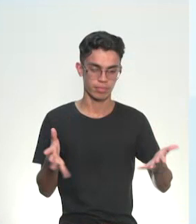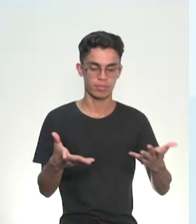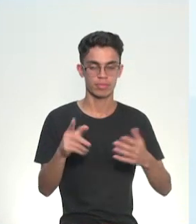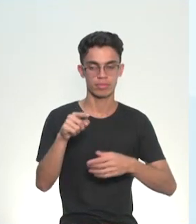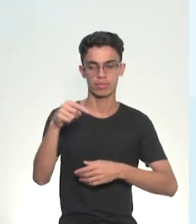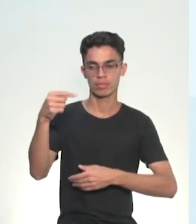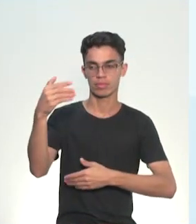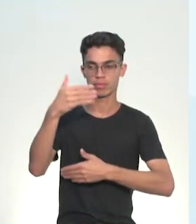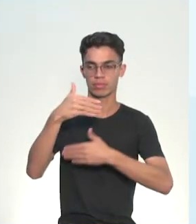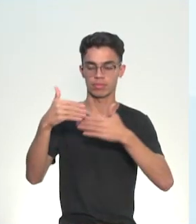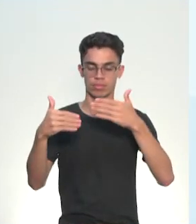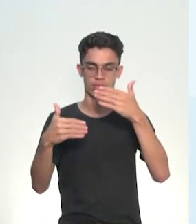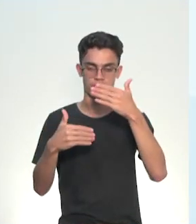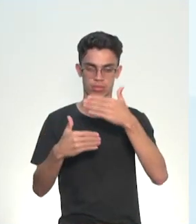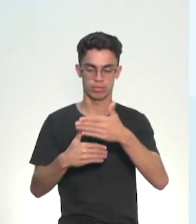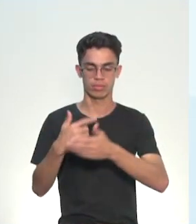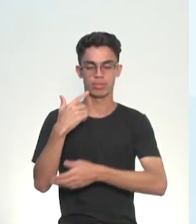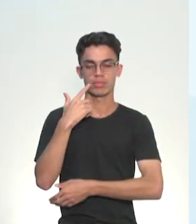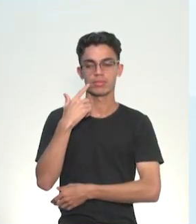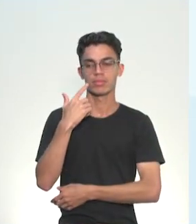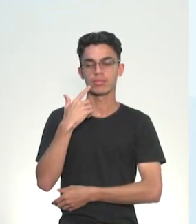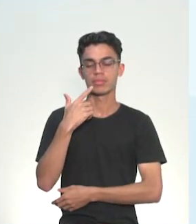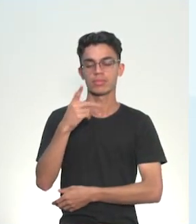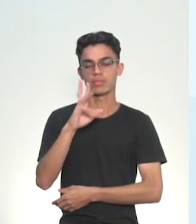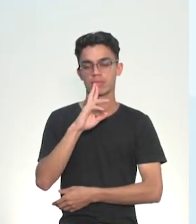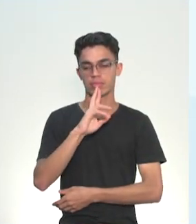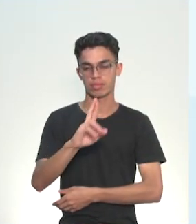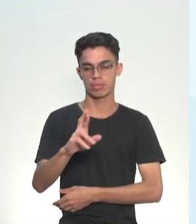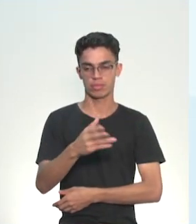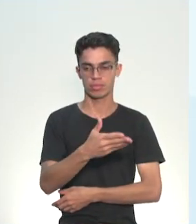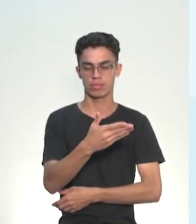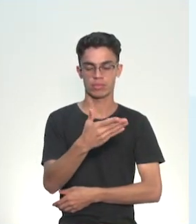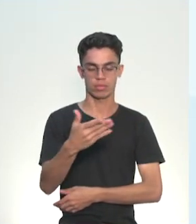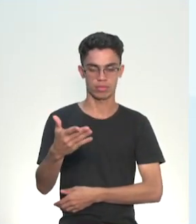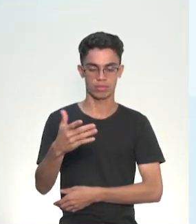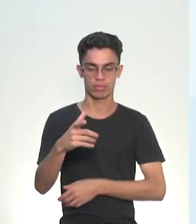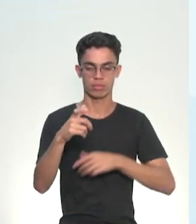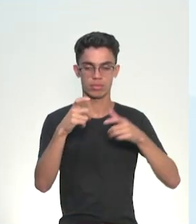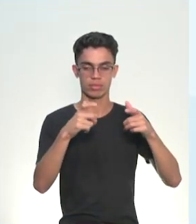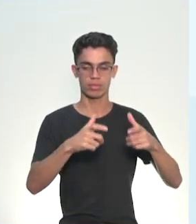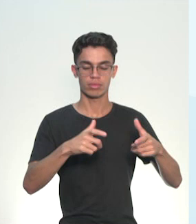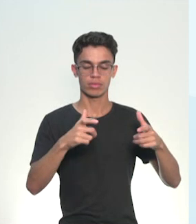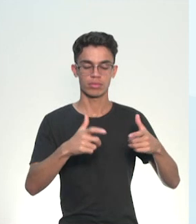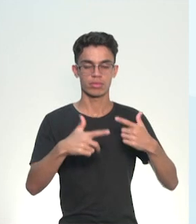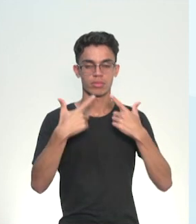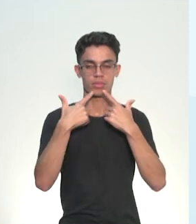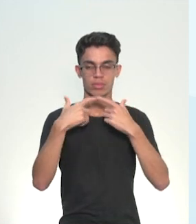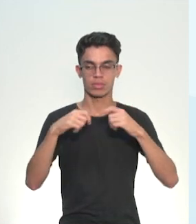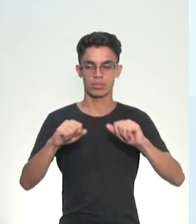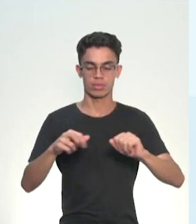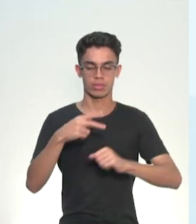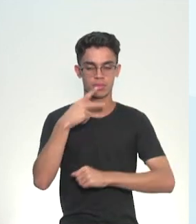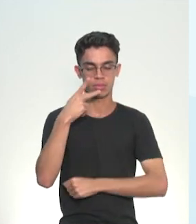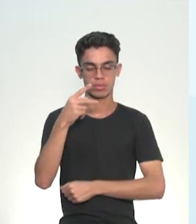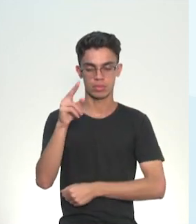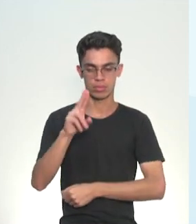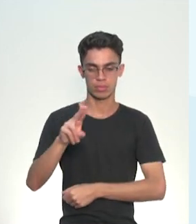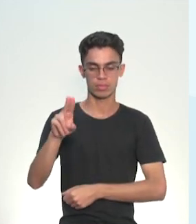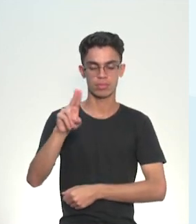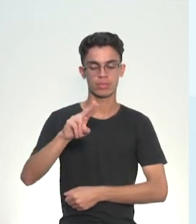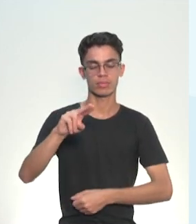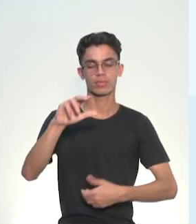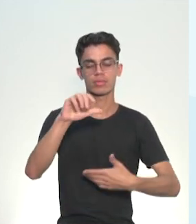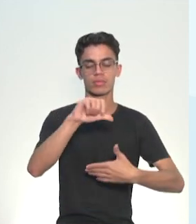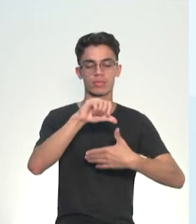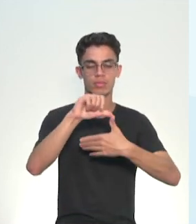aí nós estamos observando aí a resposta de vocês, né, e a localização aí das línguas faladas na América Latina. Então,